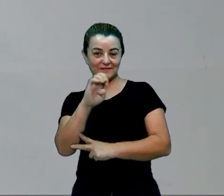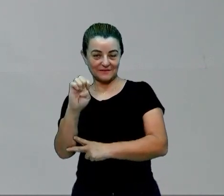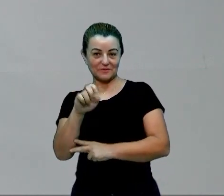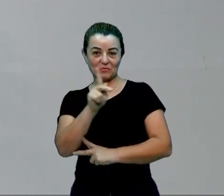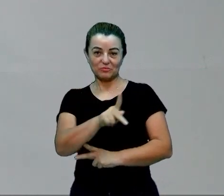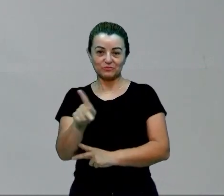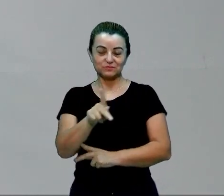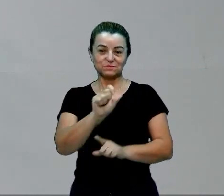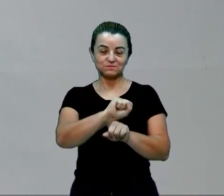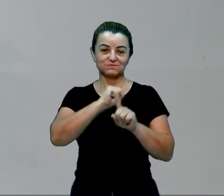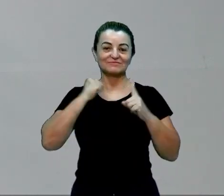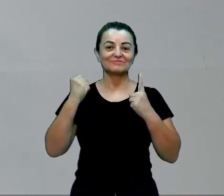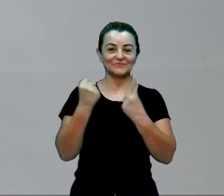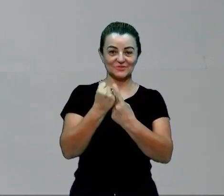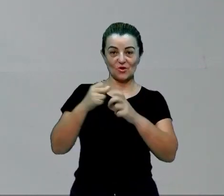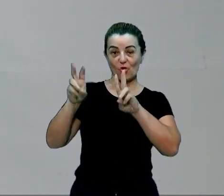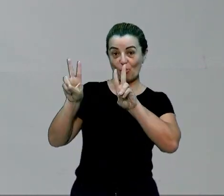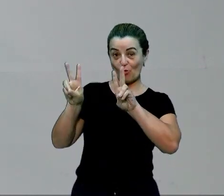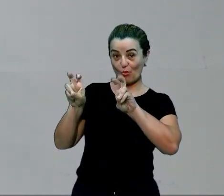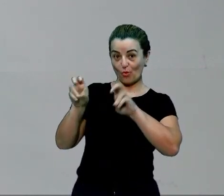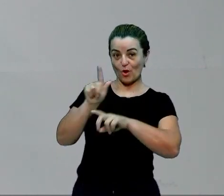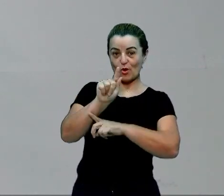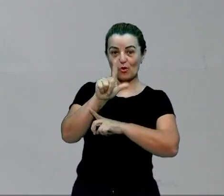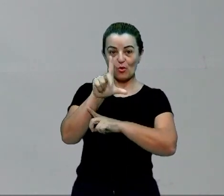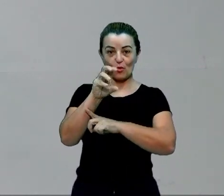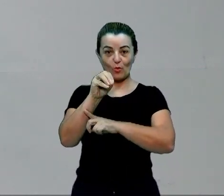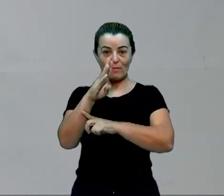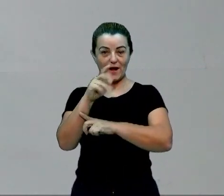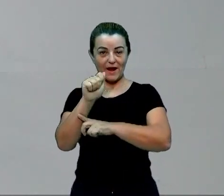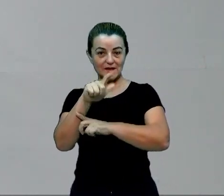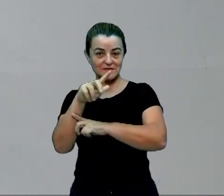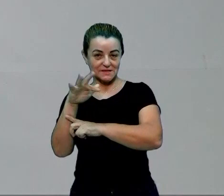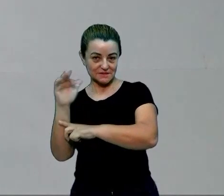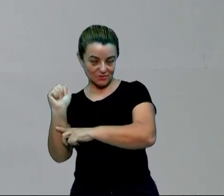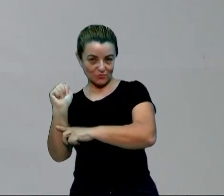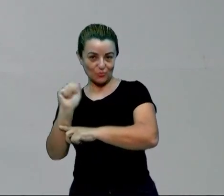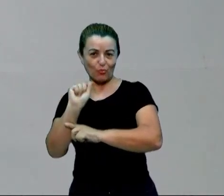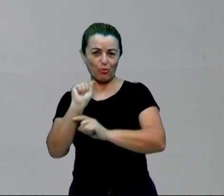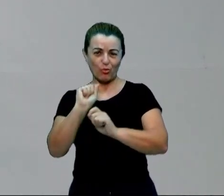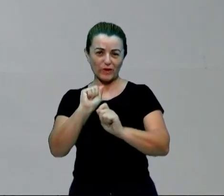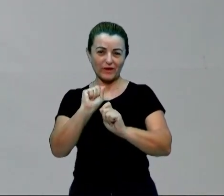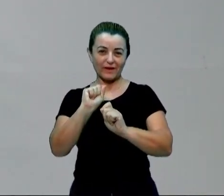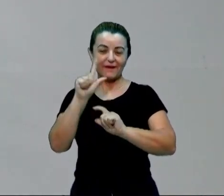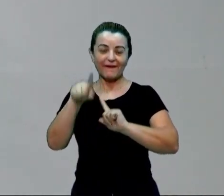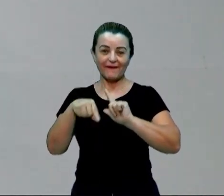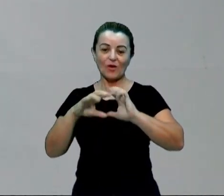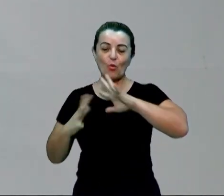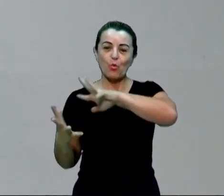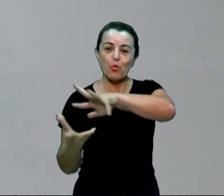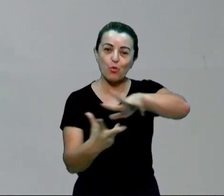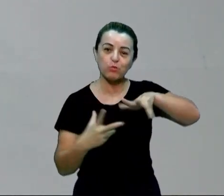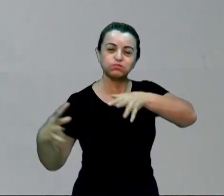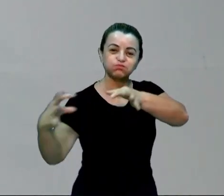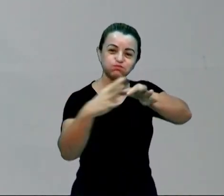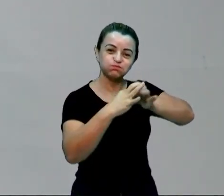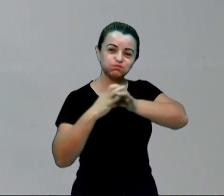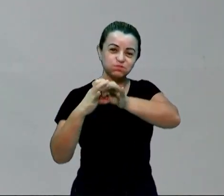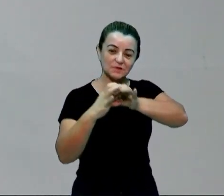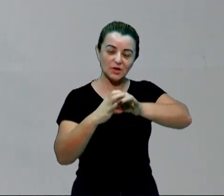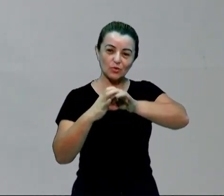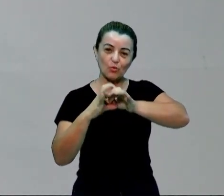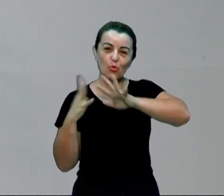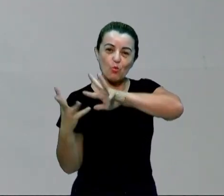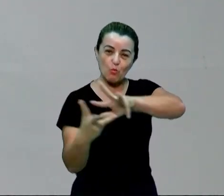vamos falar sobre globalização. Para que a gente possa se inteirar a respeito desse tema, é interessante que a gente faça